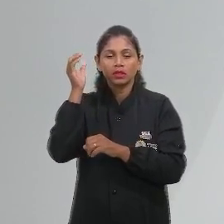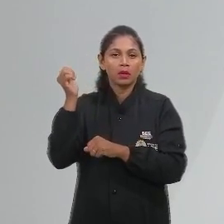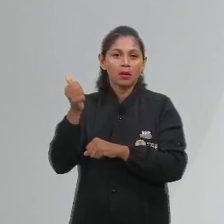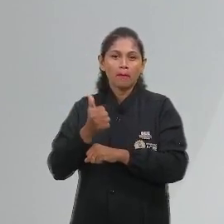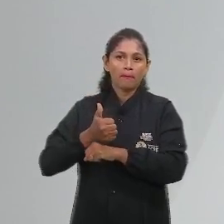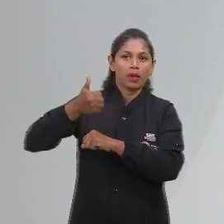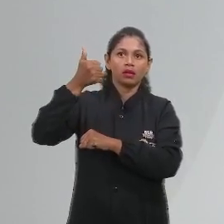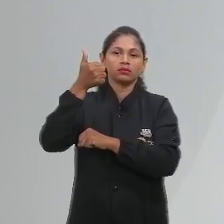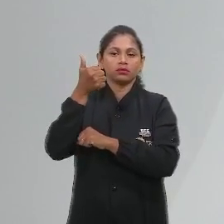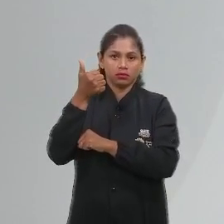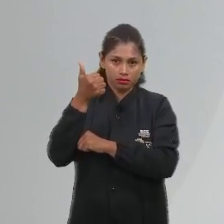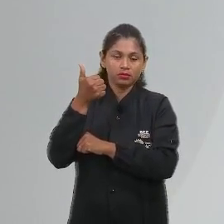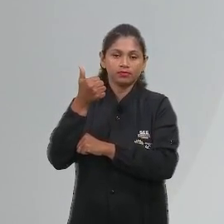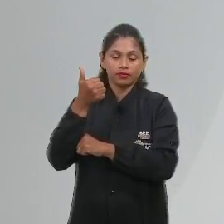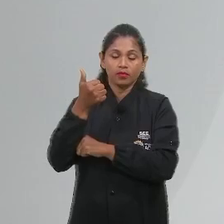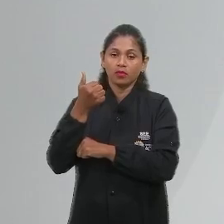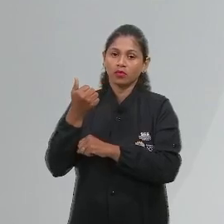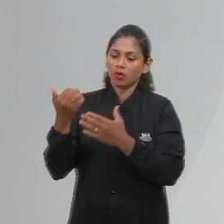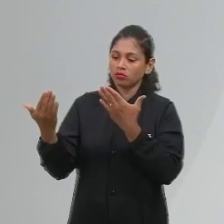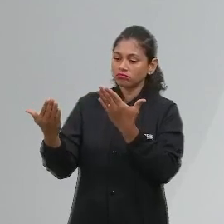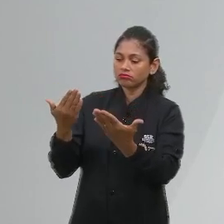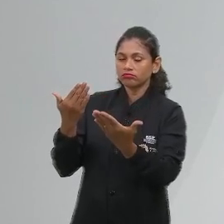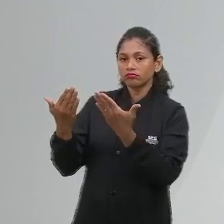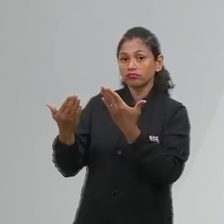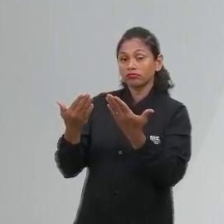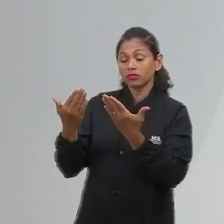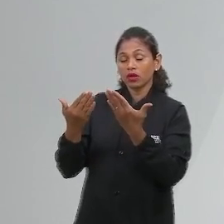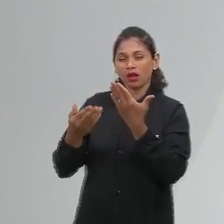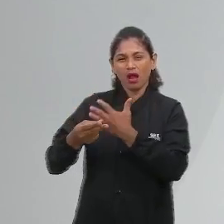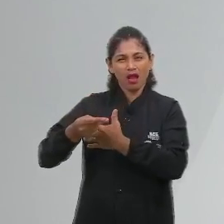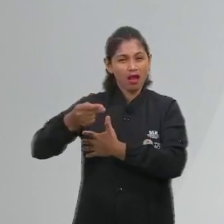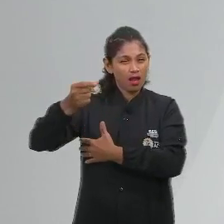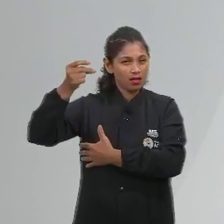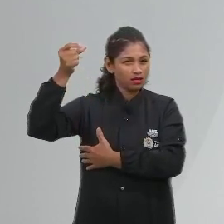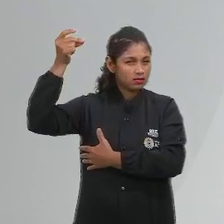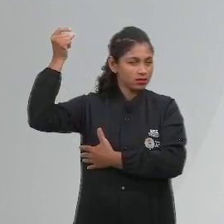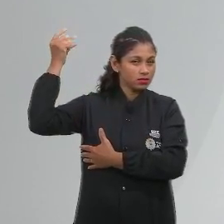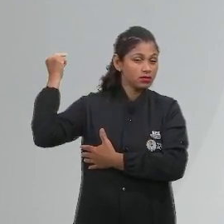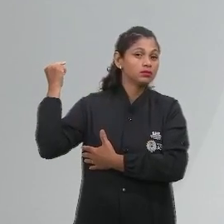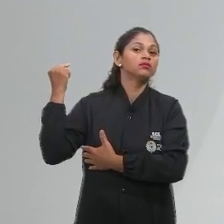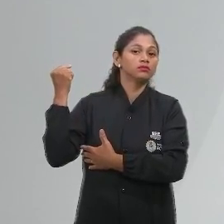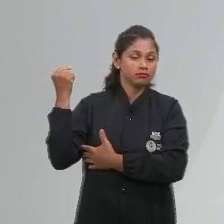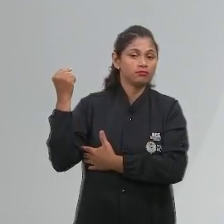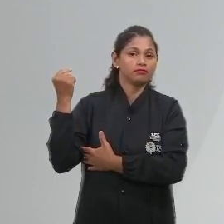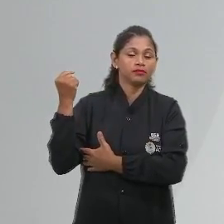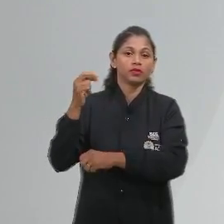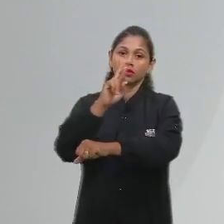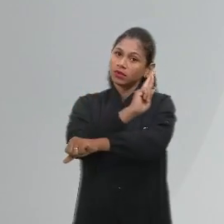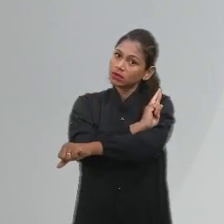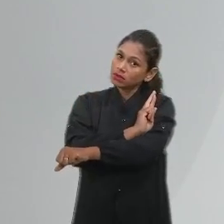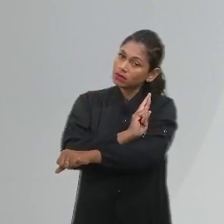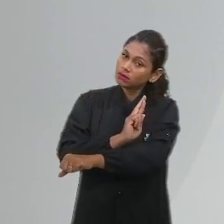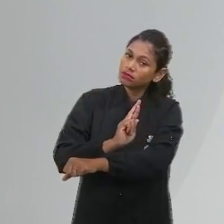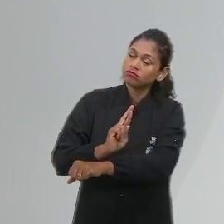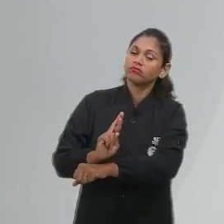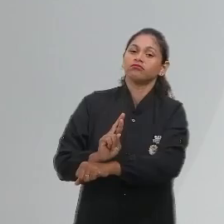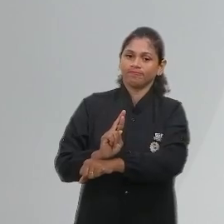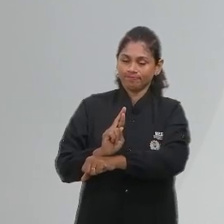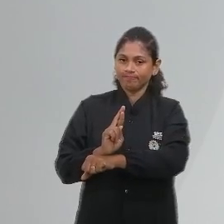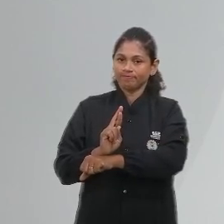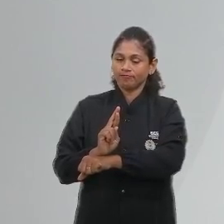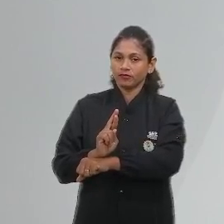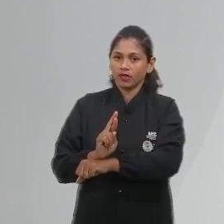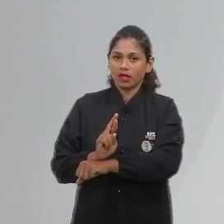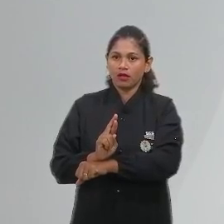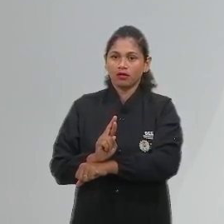por exemplo, se nós compararmos com a época da Idade Média, em que a religião ela acabava sendo a detentora